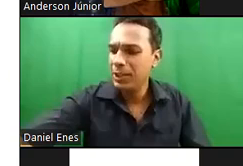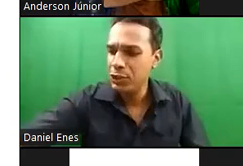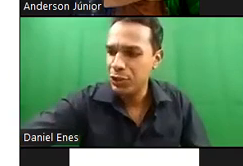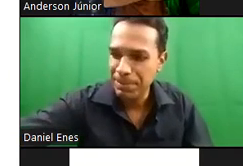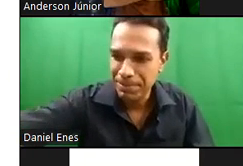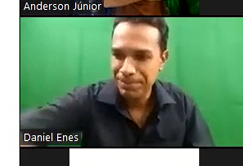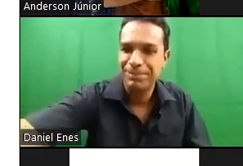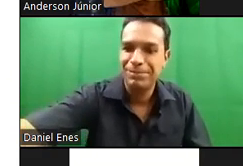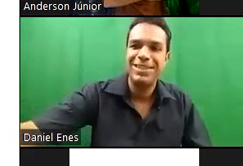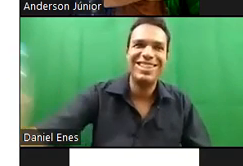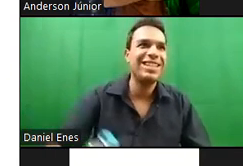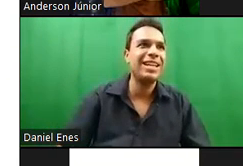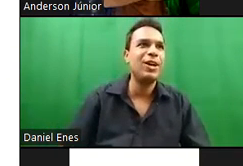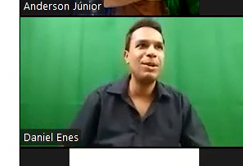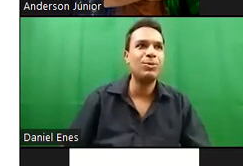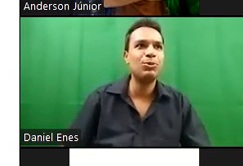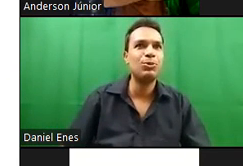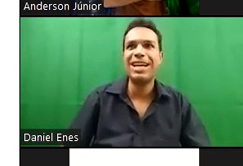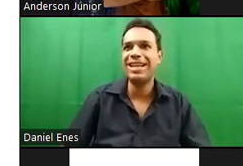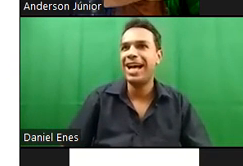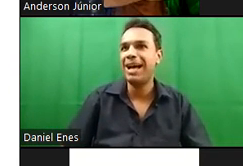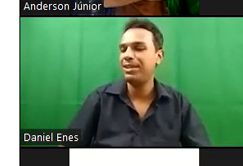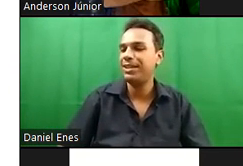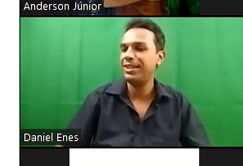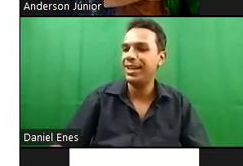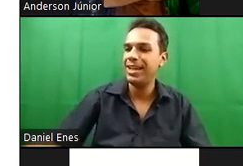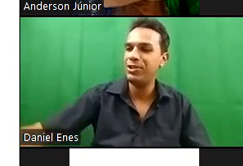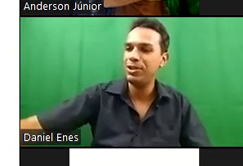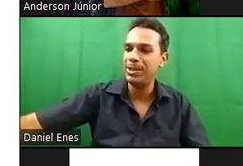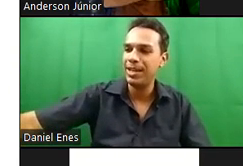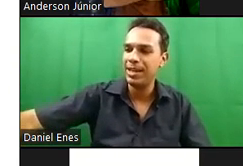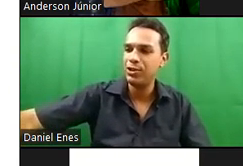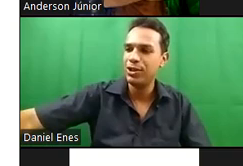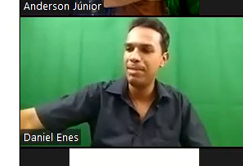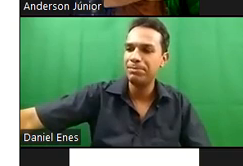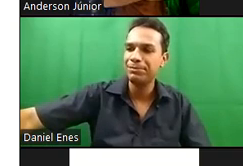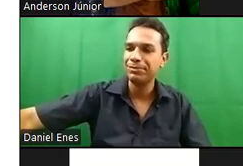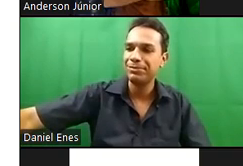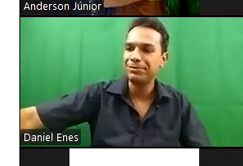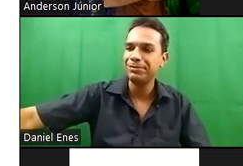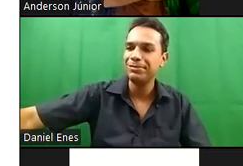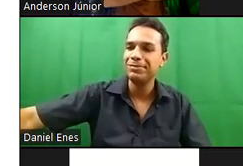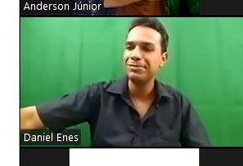Quem arrisca? Se quiserem dar uma consultada rápida na internet e quiserem arriscar.